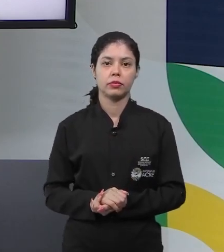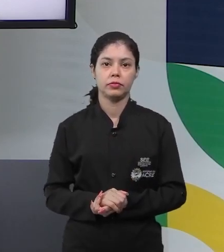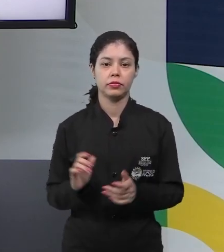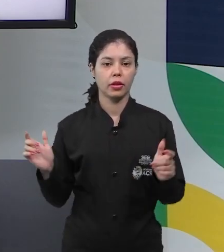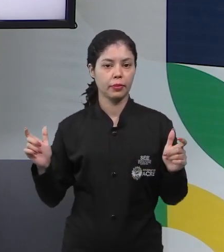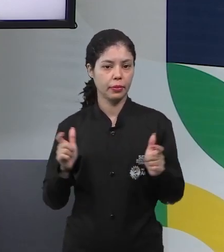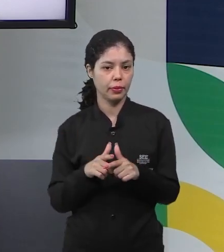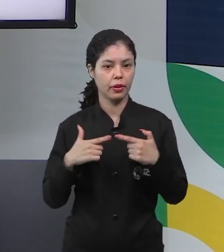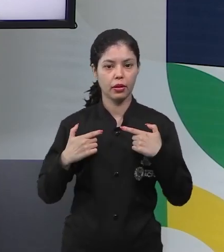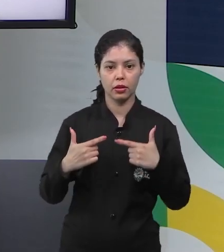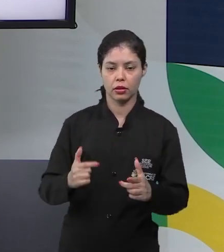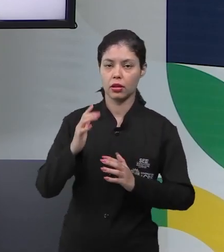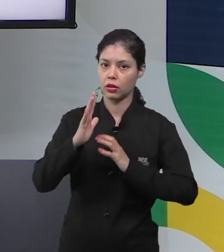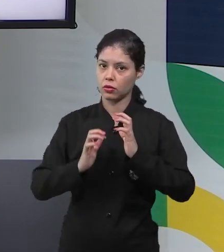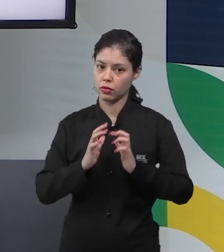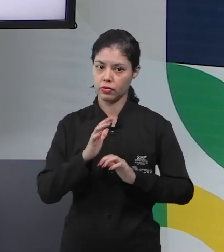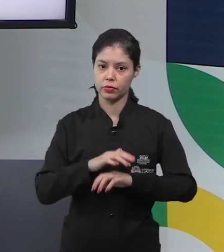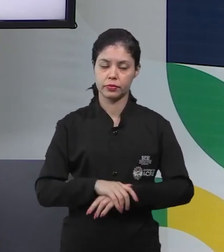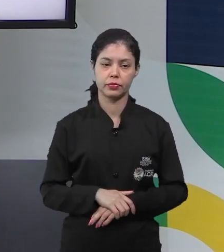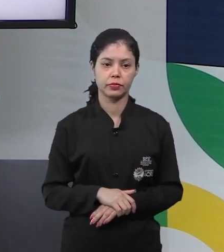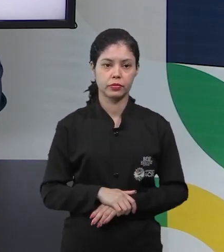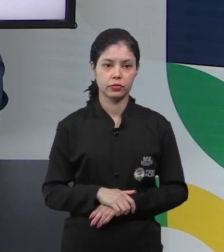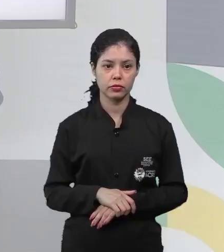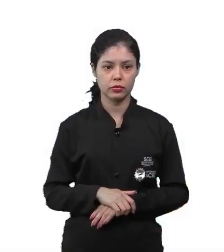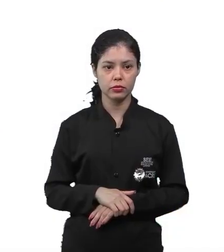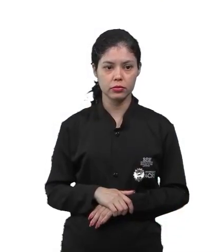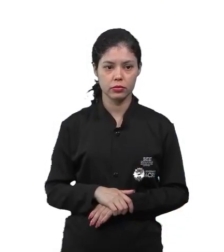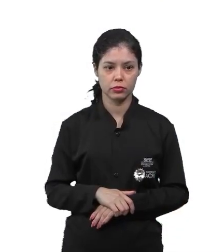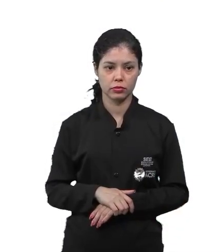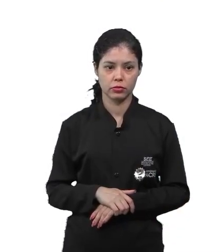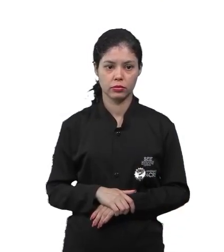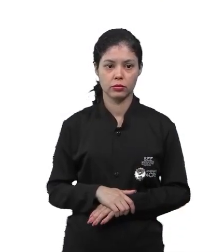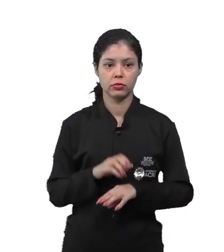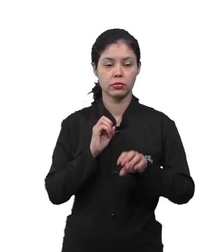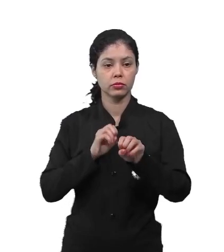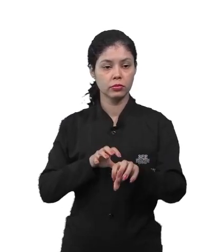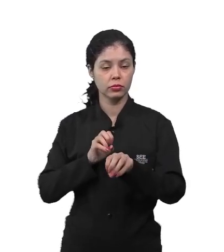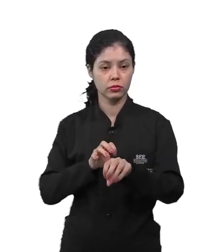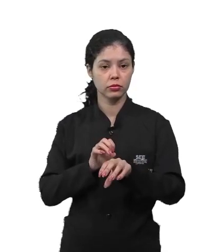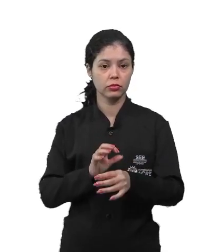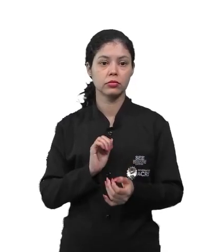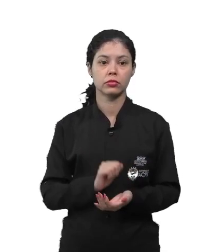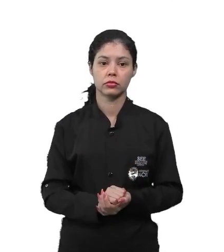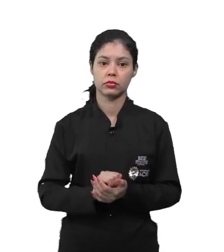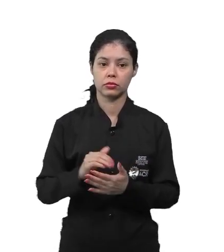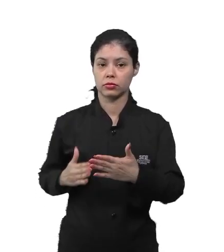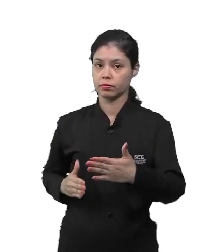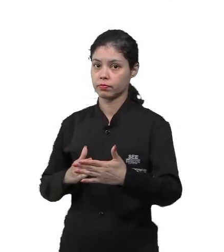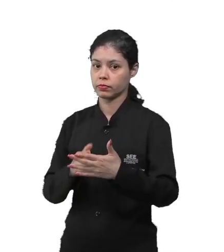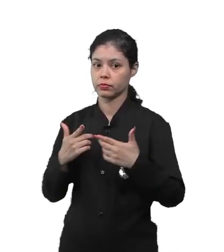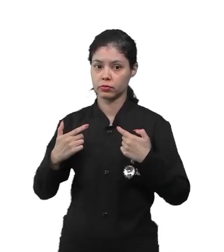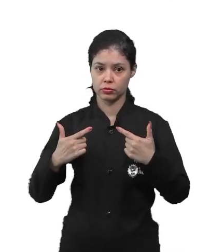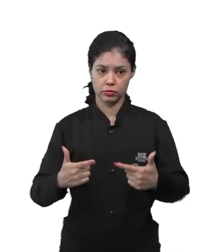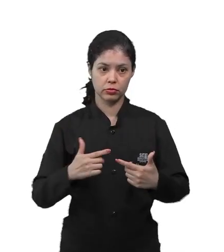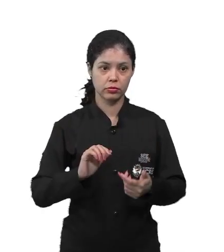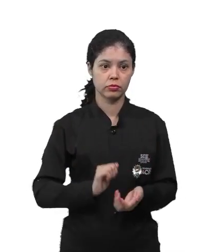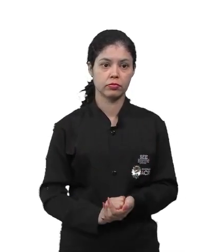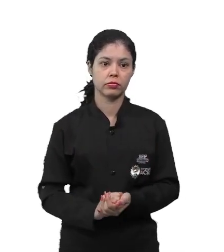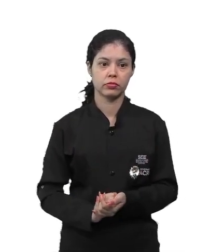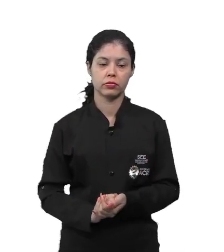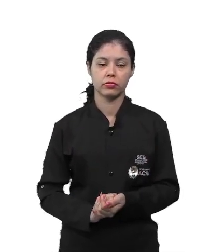redução de guerras e conflitos humanos. A educação sobre as causas e os impactos das